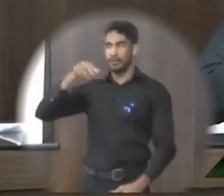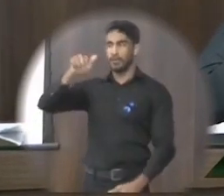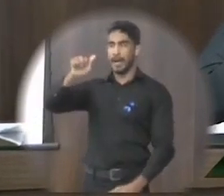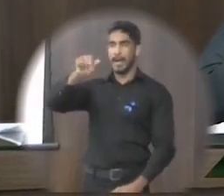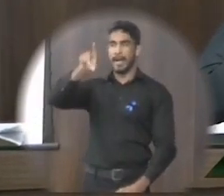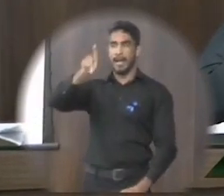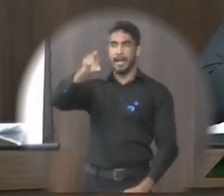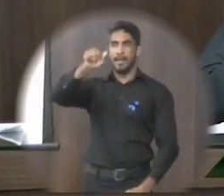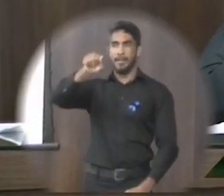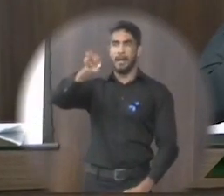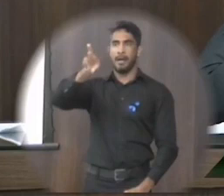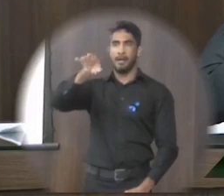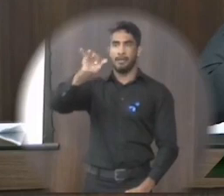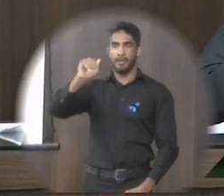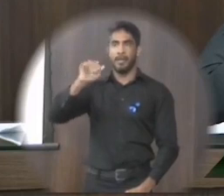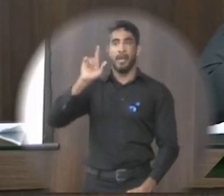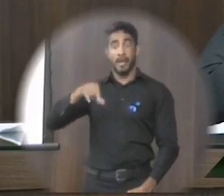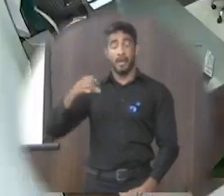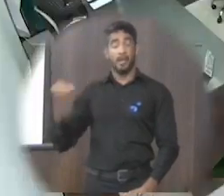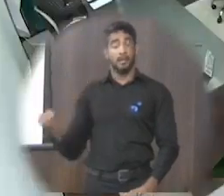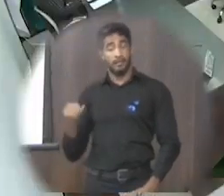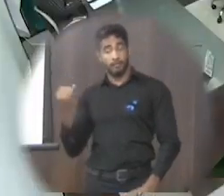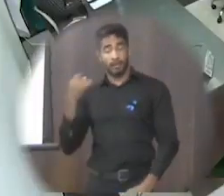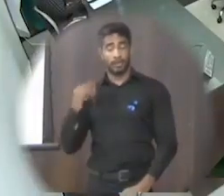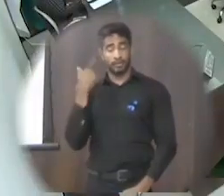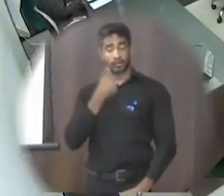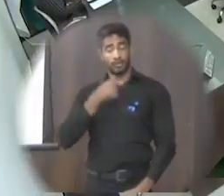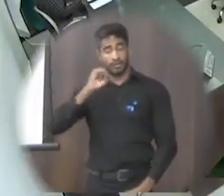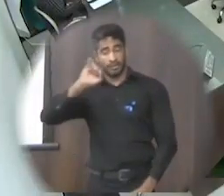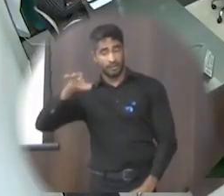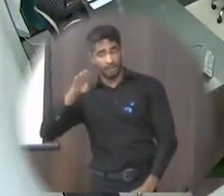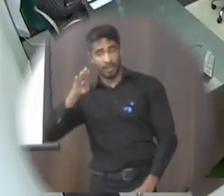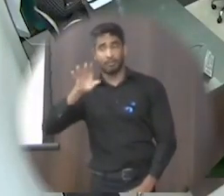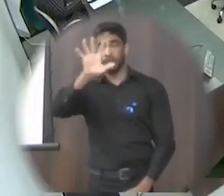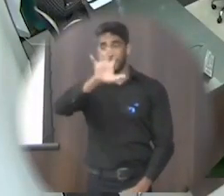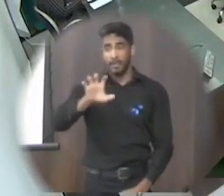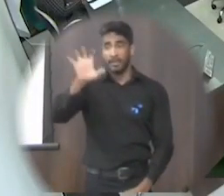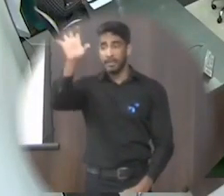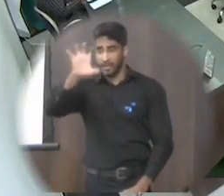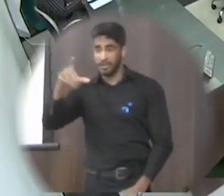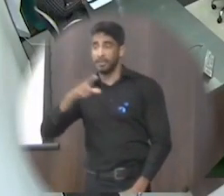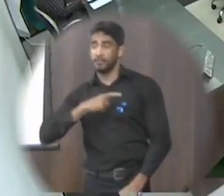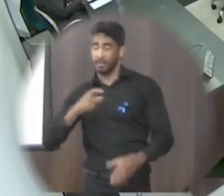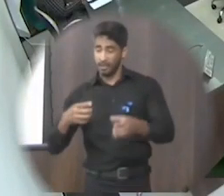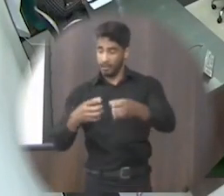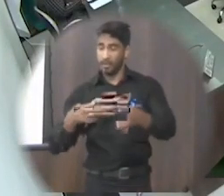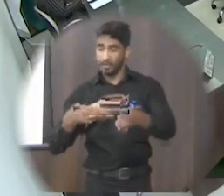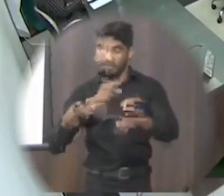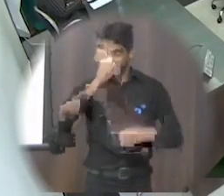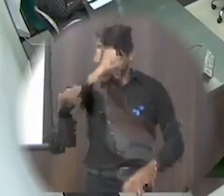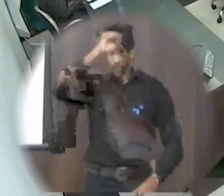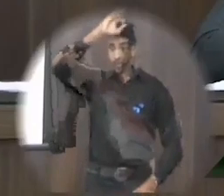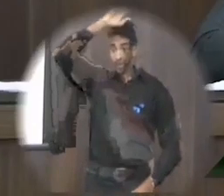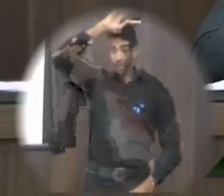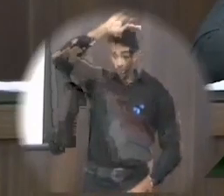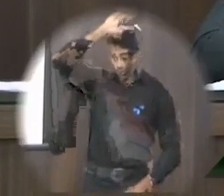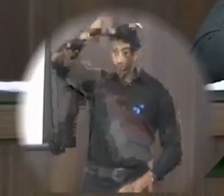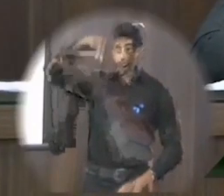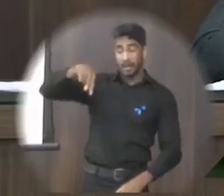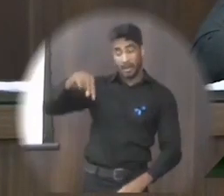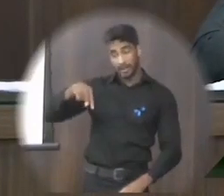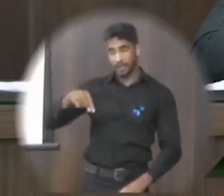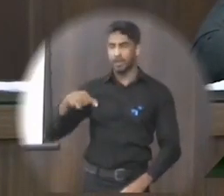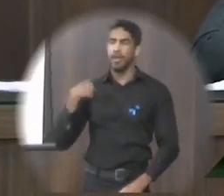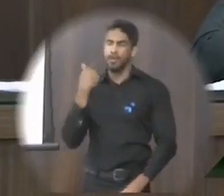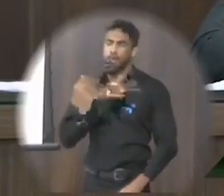aqui no início, como é importante para nós de Janaúba e região termos um corpo de bombeiros aqui. E nós, na condição de